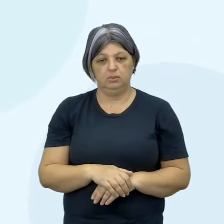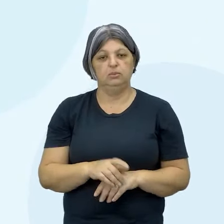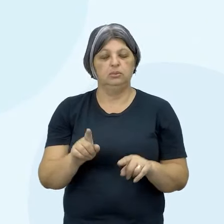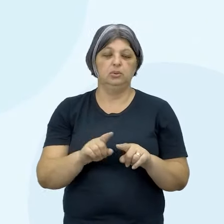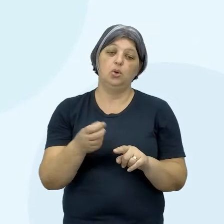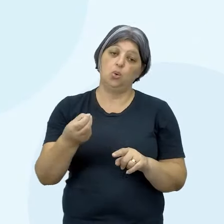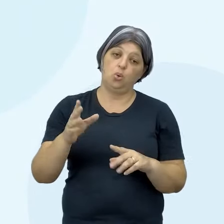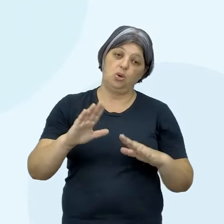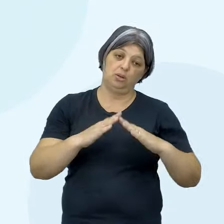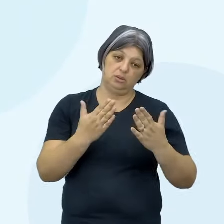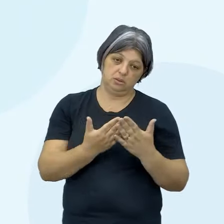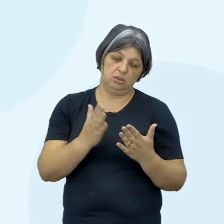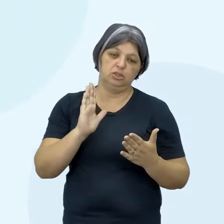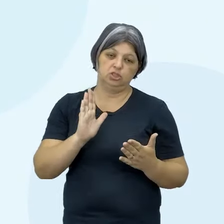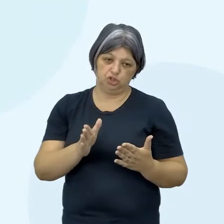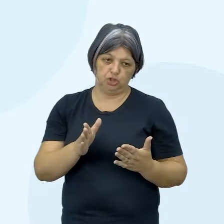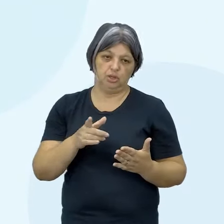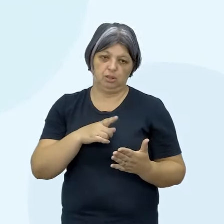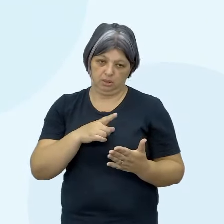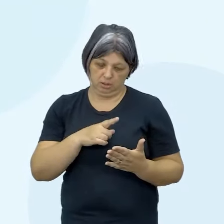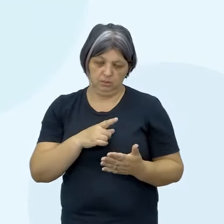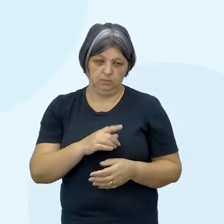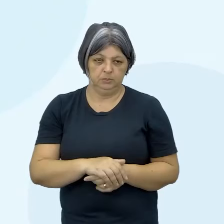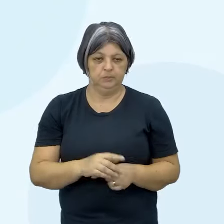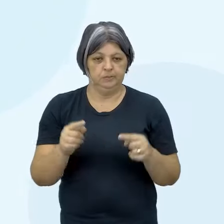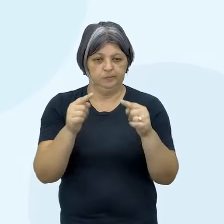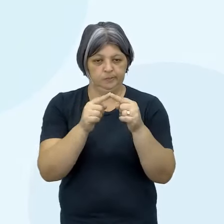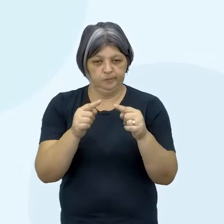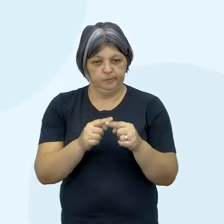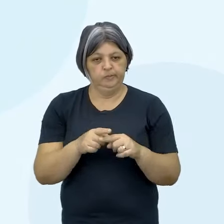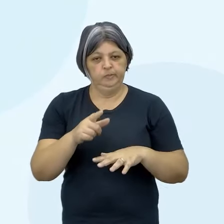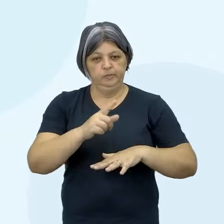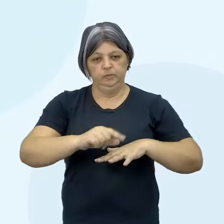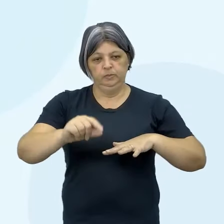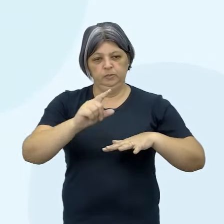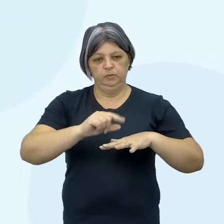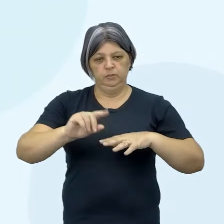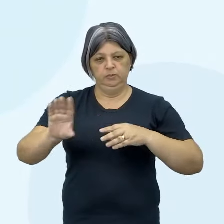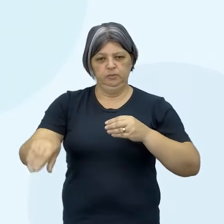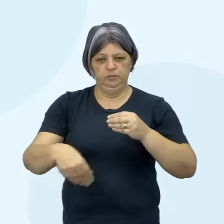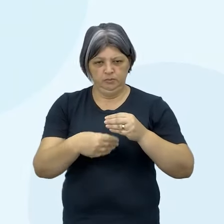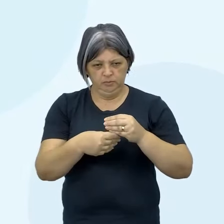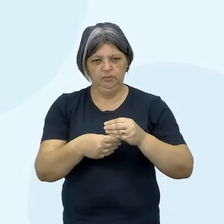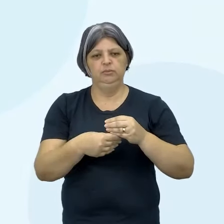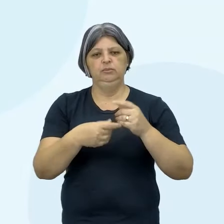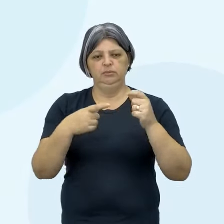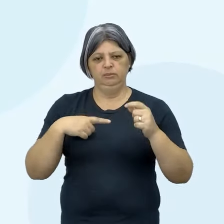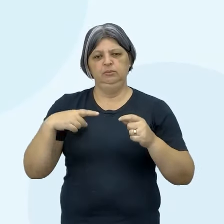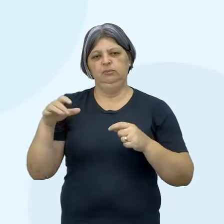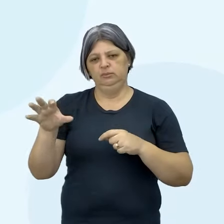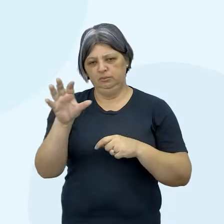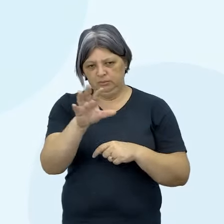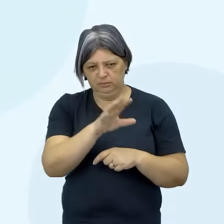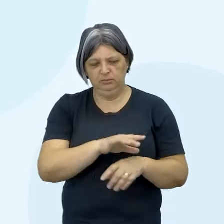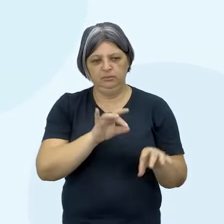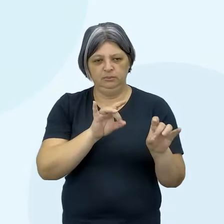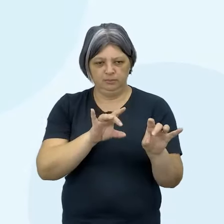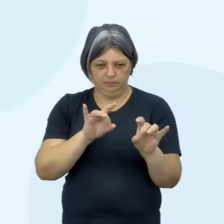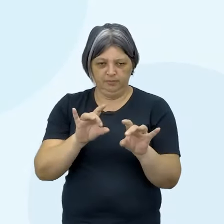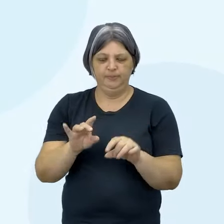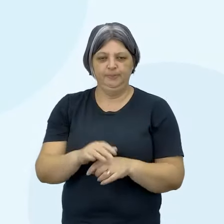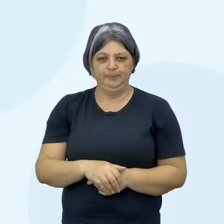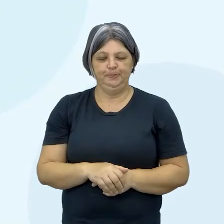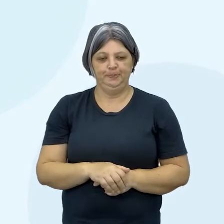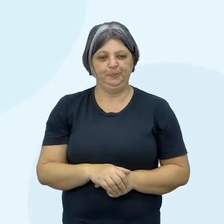escola que trabalhe já diretamente com ele. E o Novotec Integrado também, tem abas específicas aí para esses